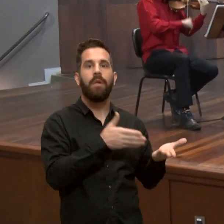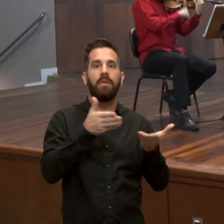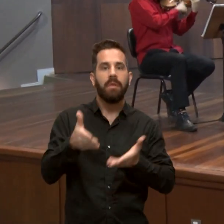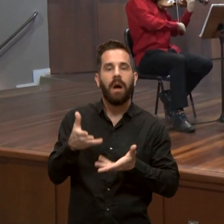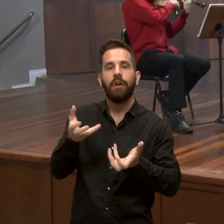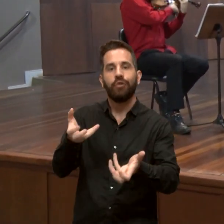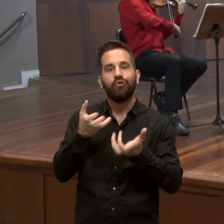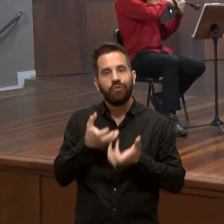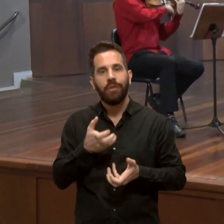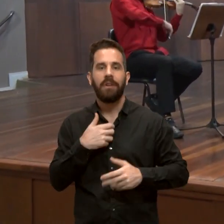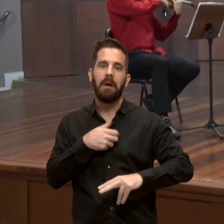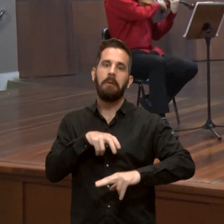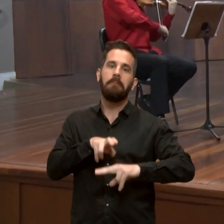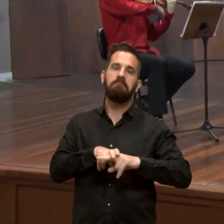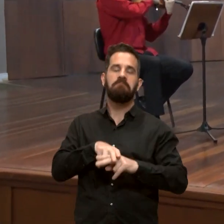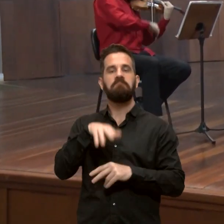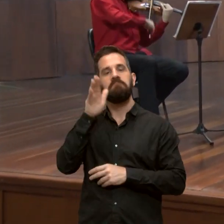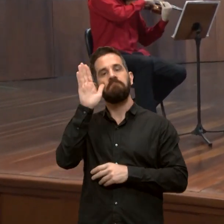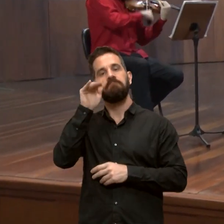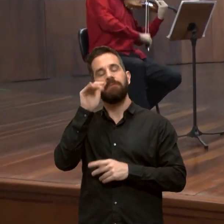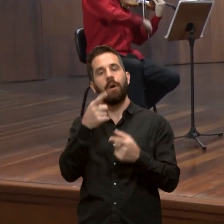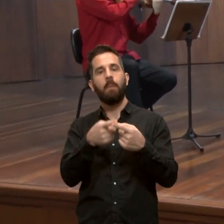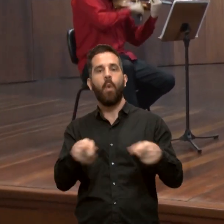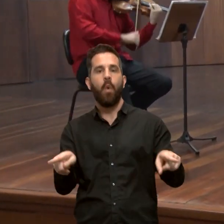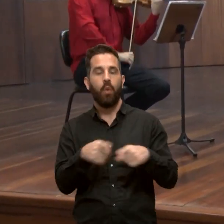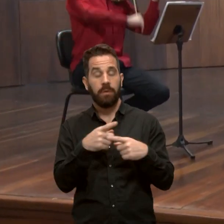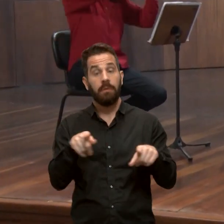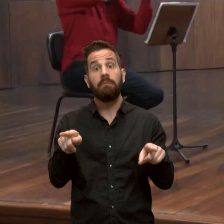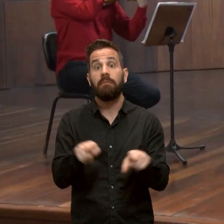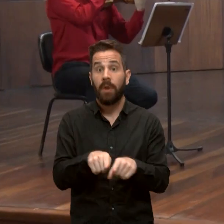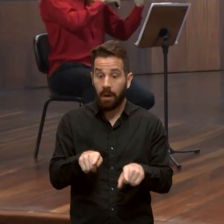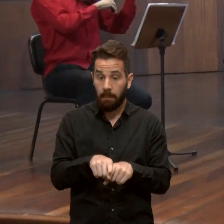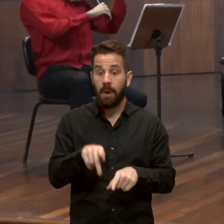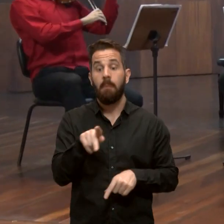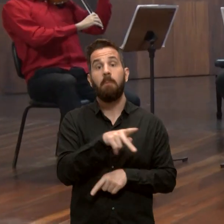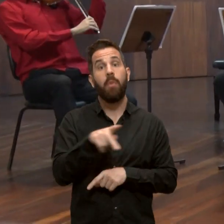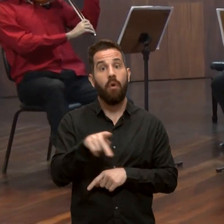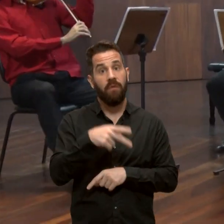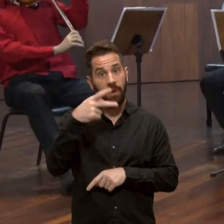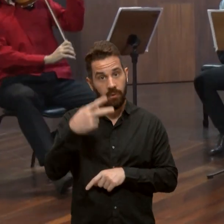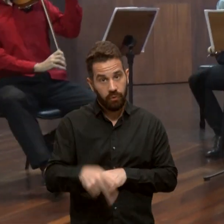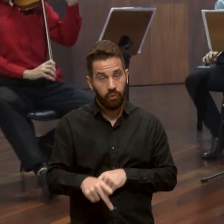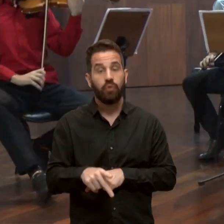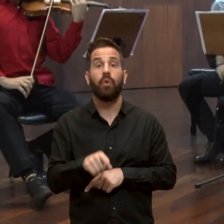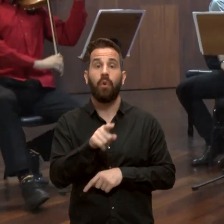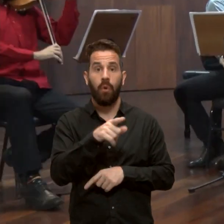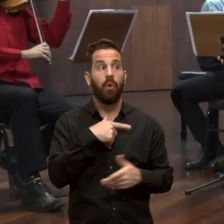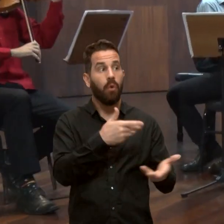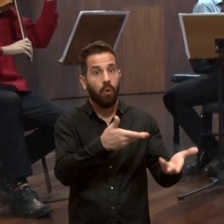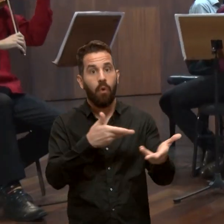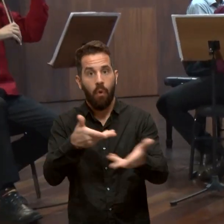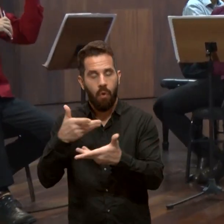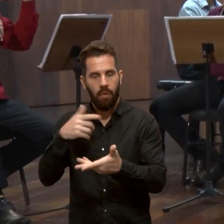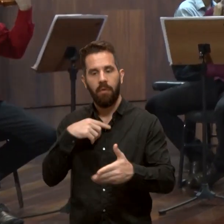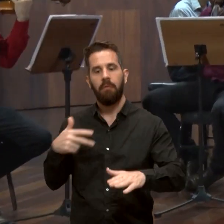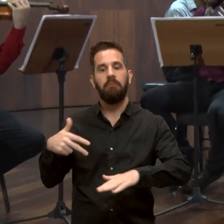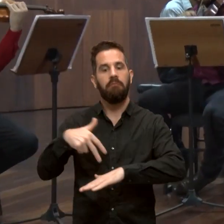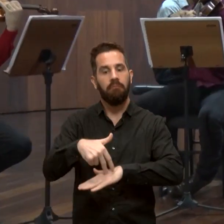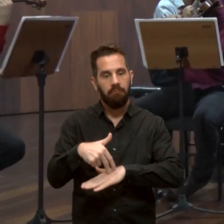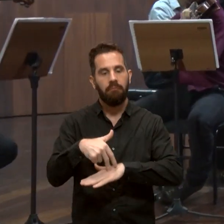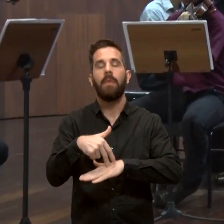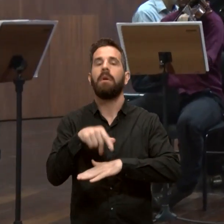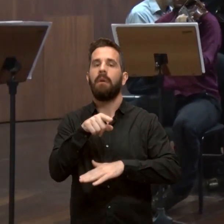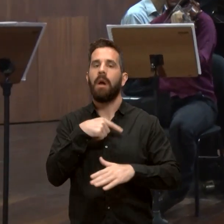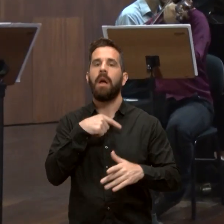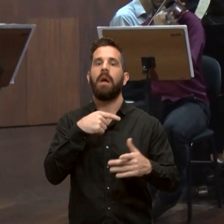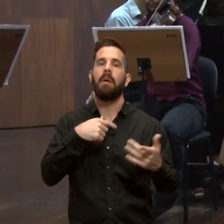música. E também damos oportunidade para os nossos professores e músicos convidados vir aqui tocar nesse espaço onde tantas